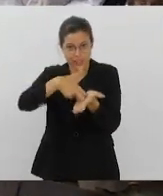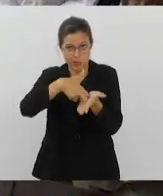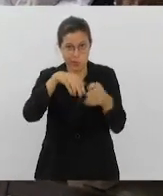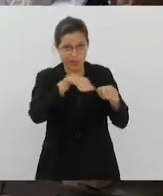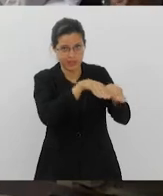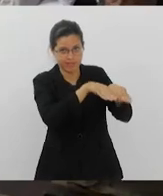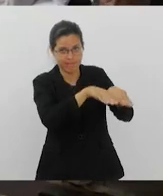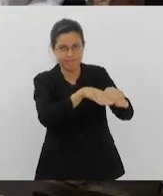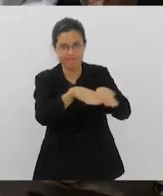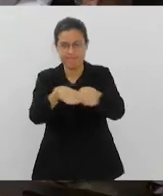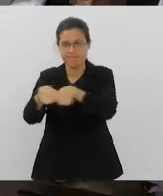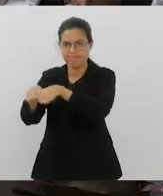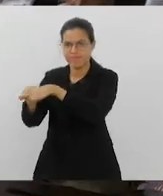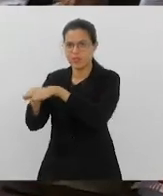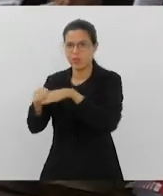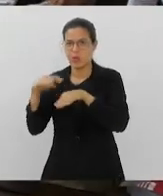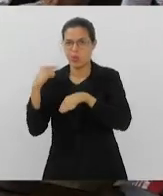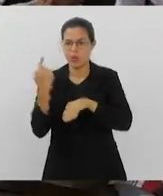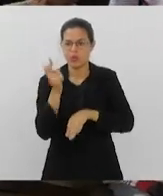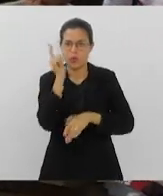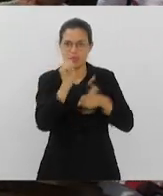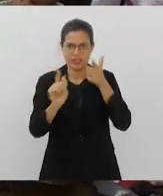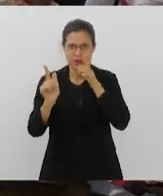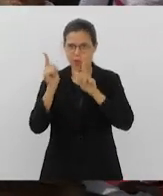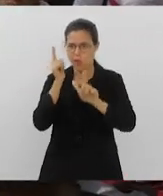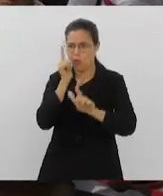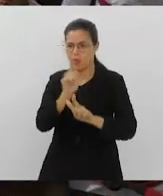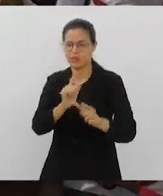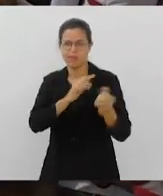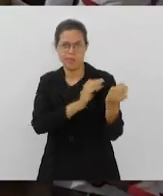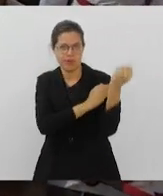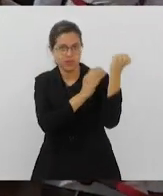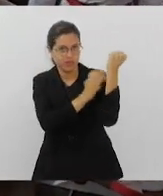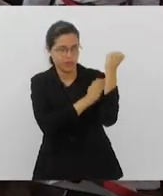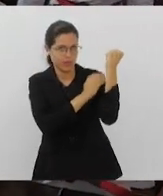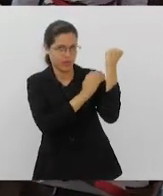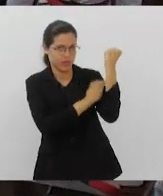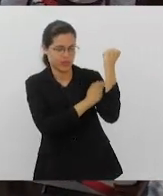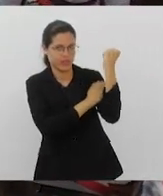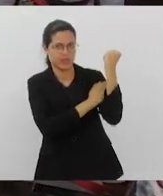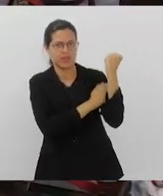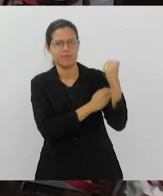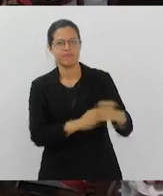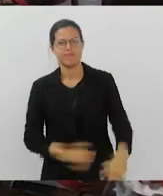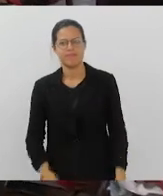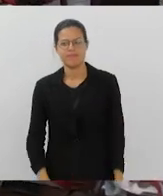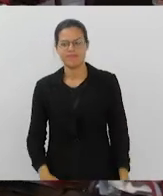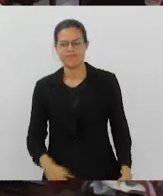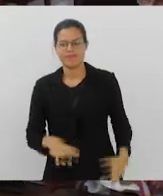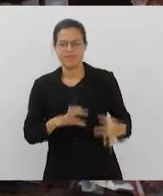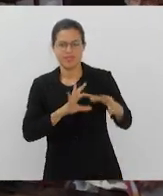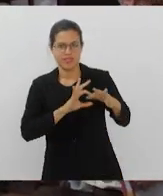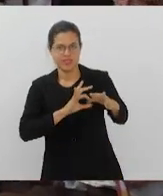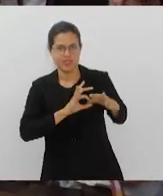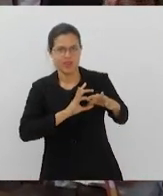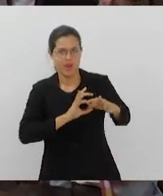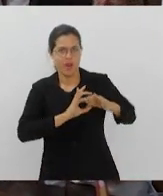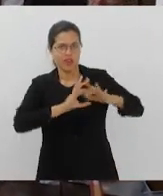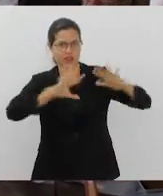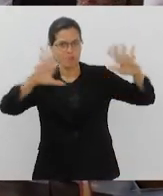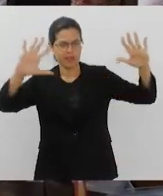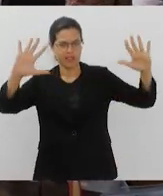Essa igualdade conseguimos conquistar com braço forte. Em teu seio,